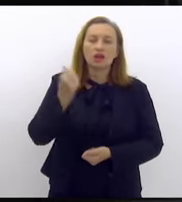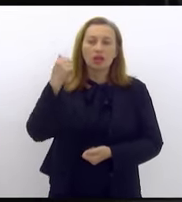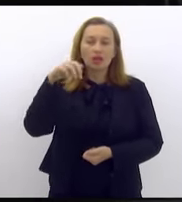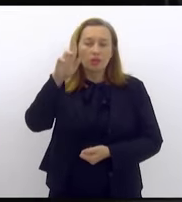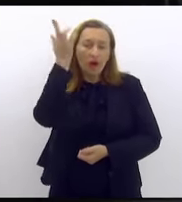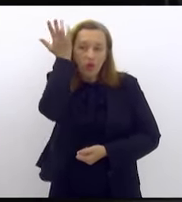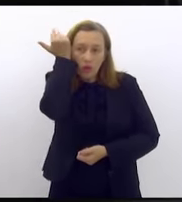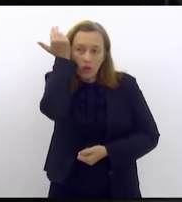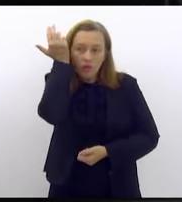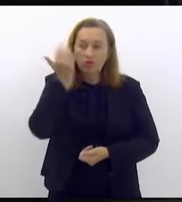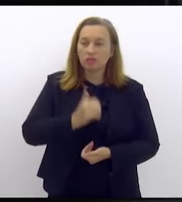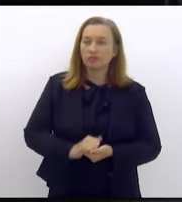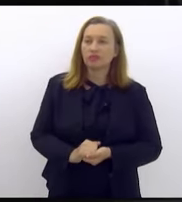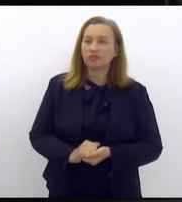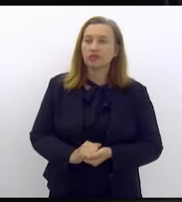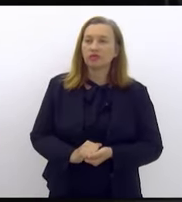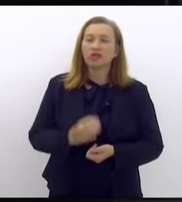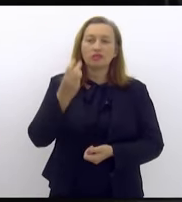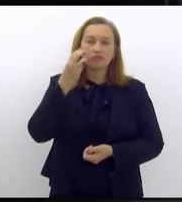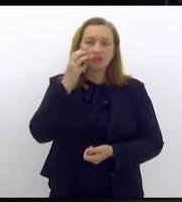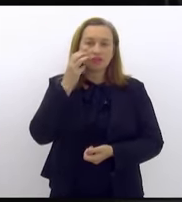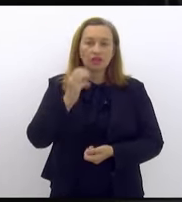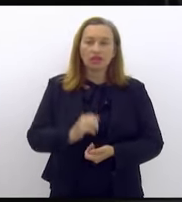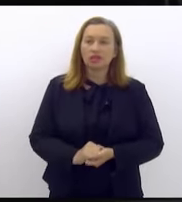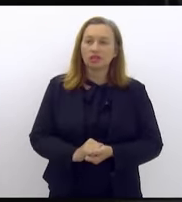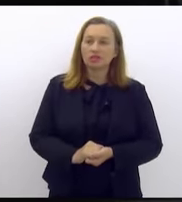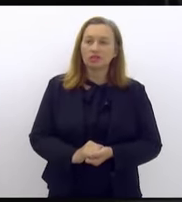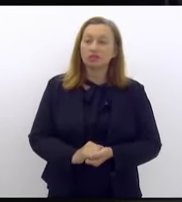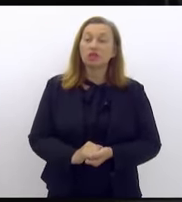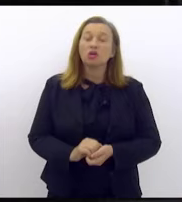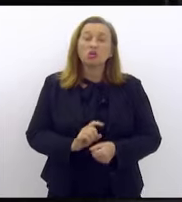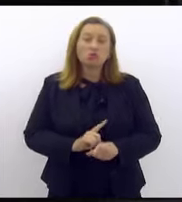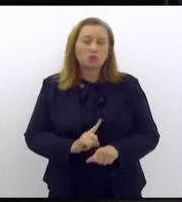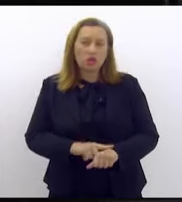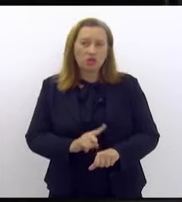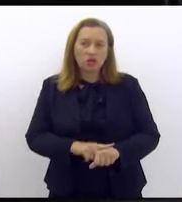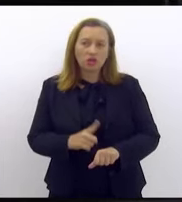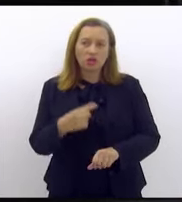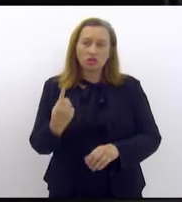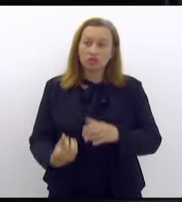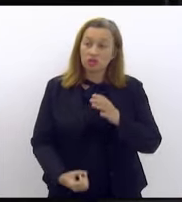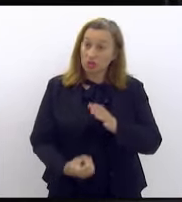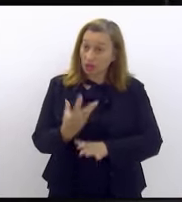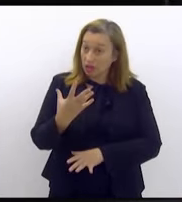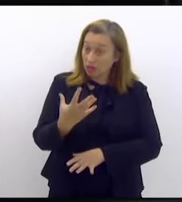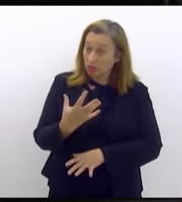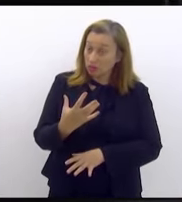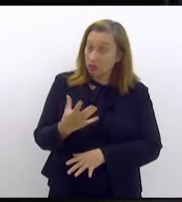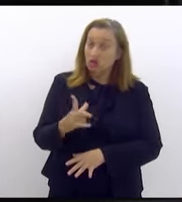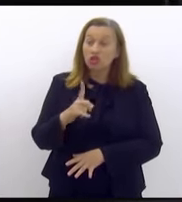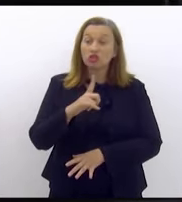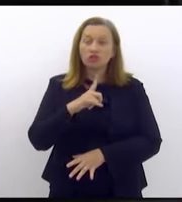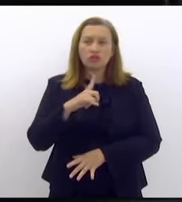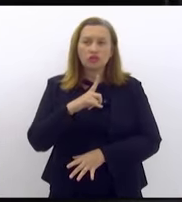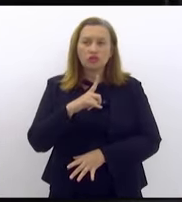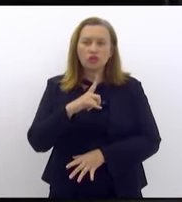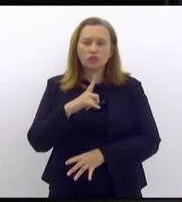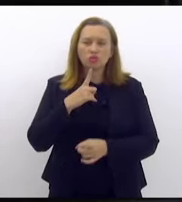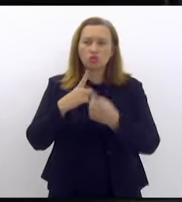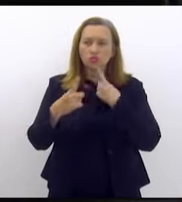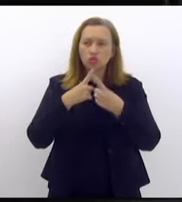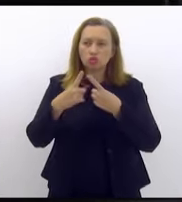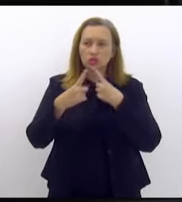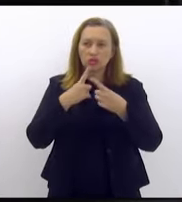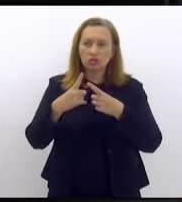deputado Eliomar Coelho e Valderque Carneiro. Naquele momento, senhor presidente, nós tivemos um intenso debate na